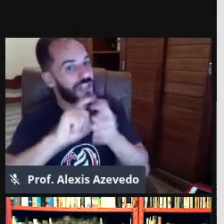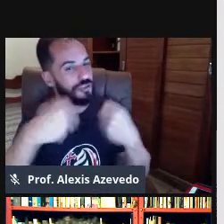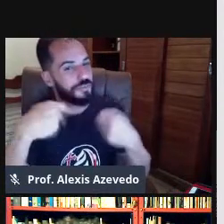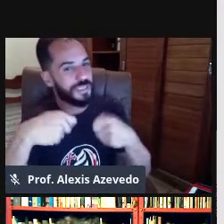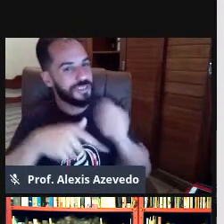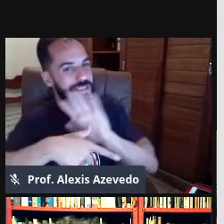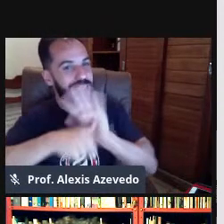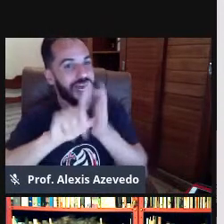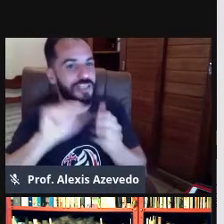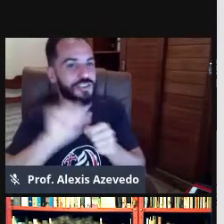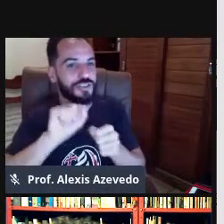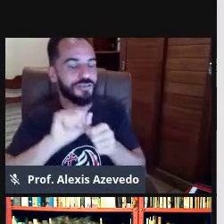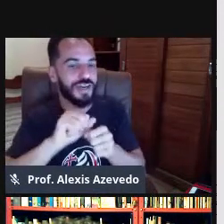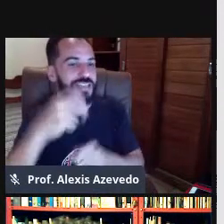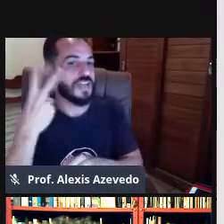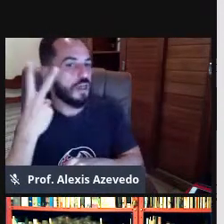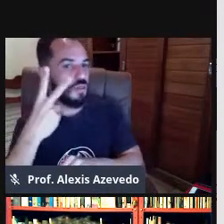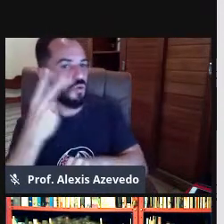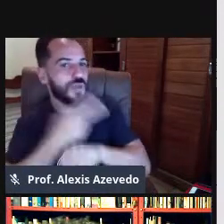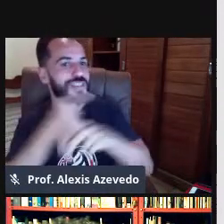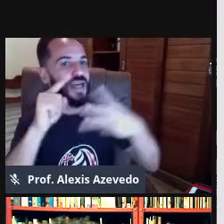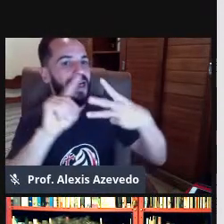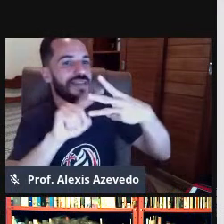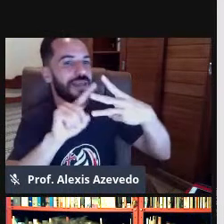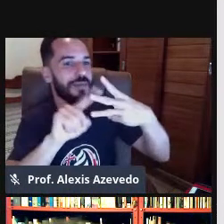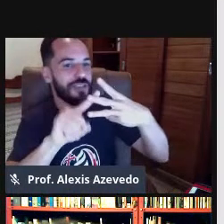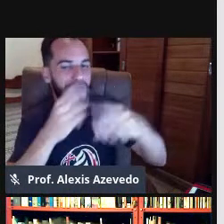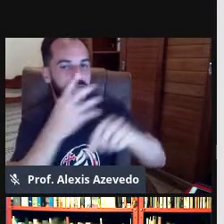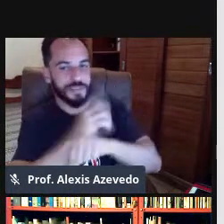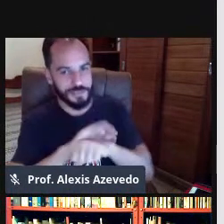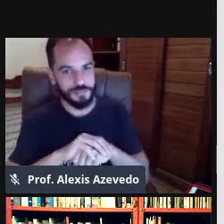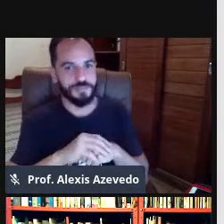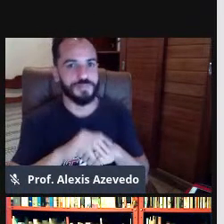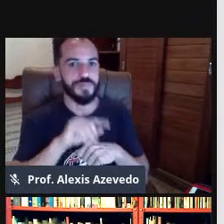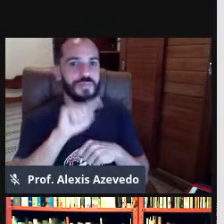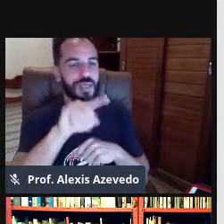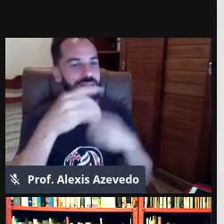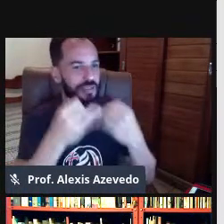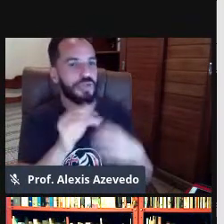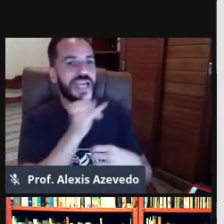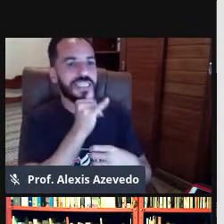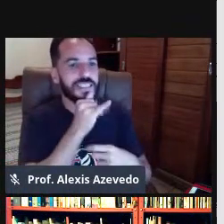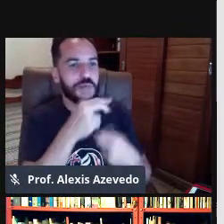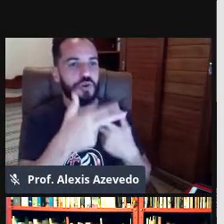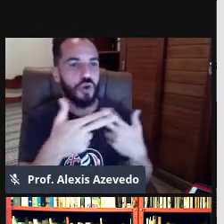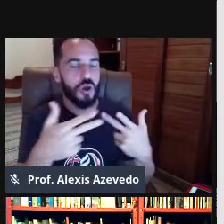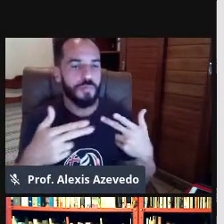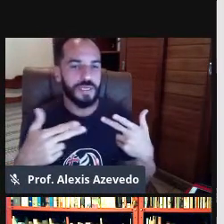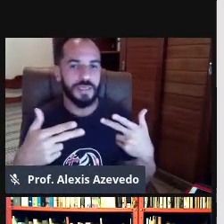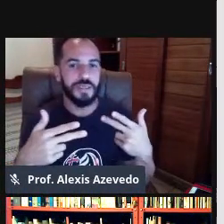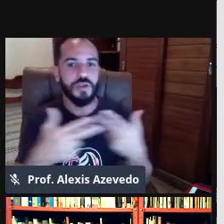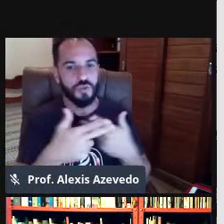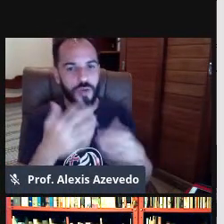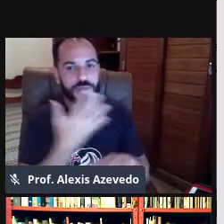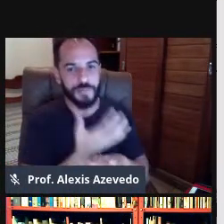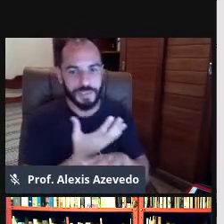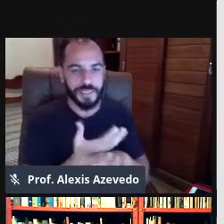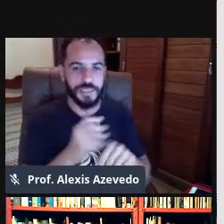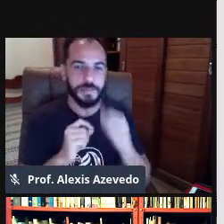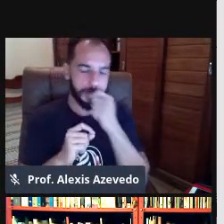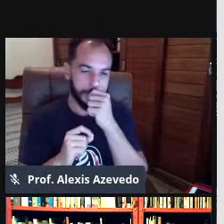ser cerâmica 1, gravura em metal 1, pintura 1, xilogravura 1, e depois repetindo a 2, né?